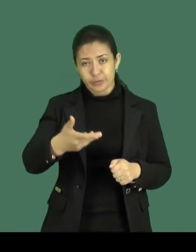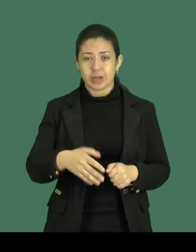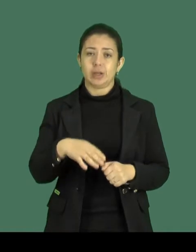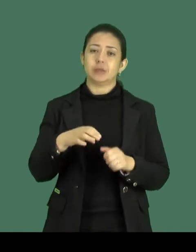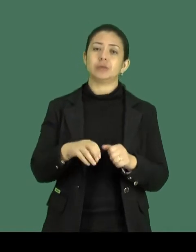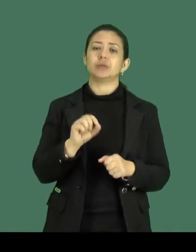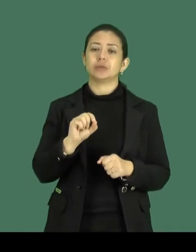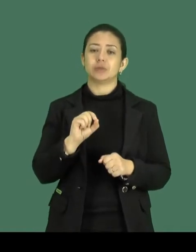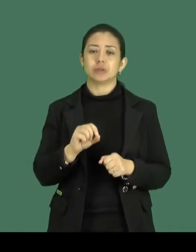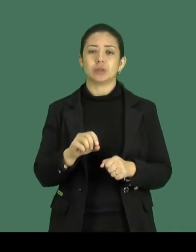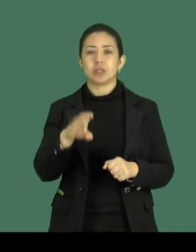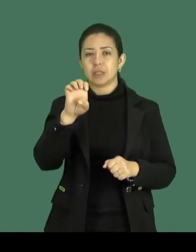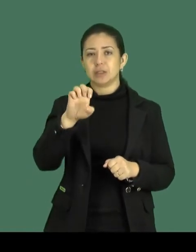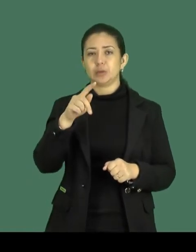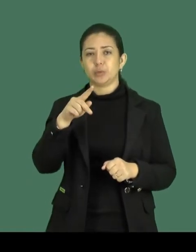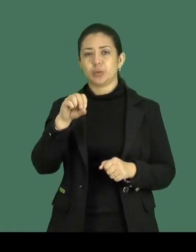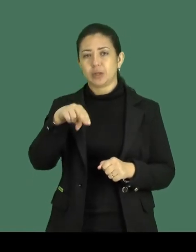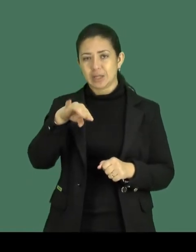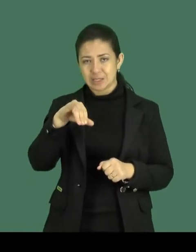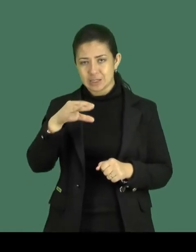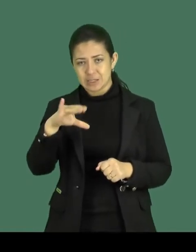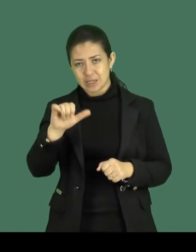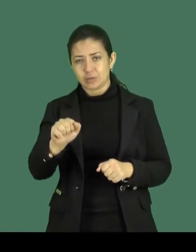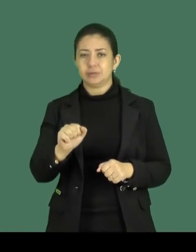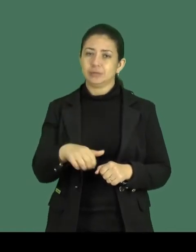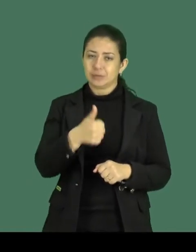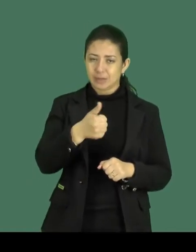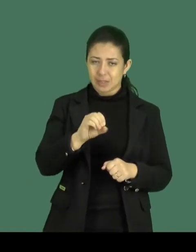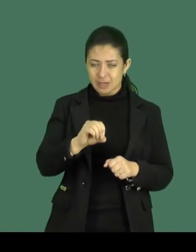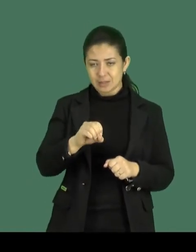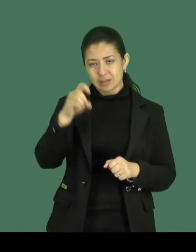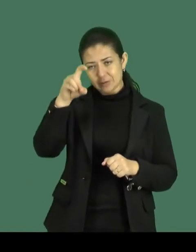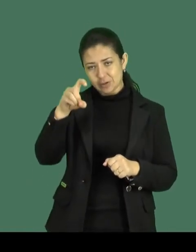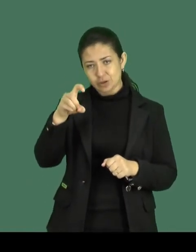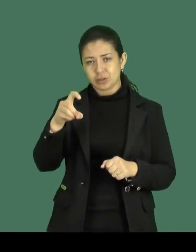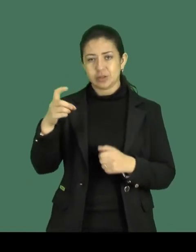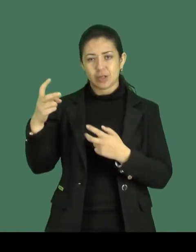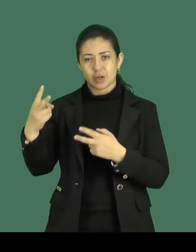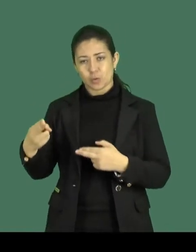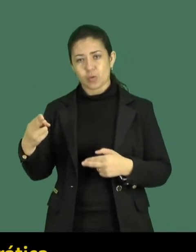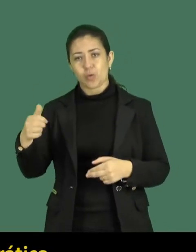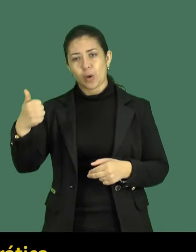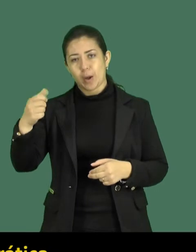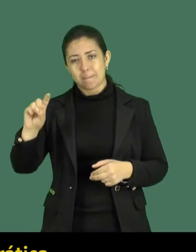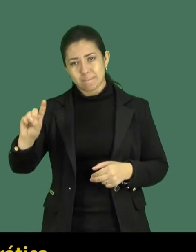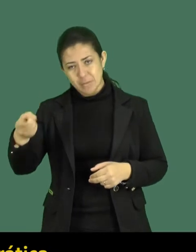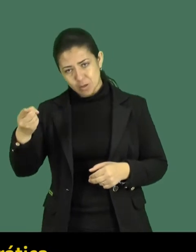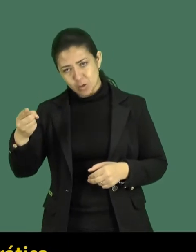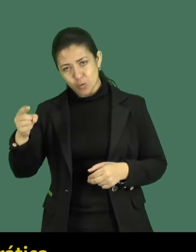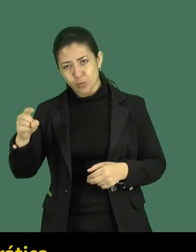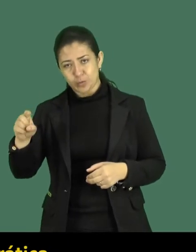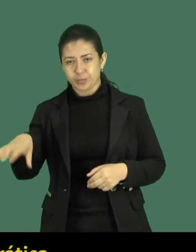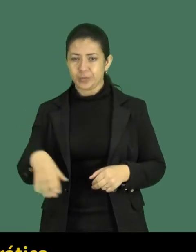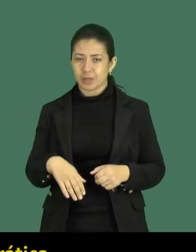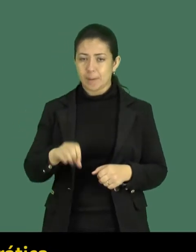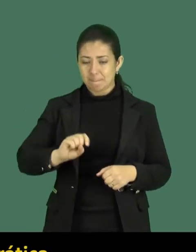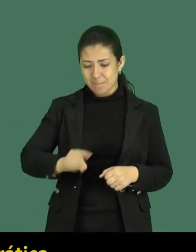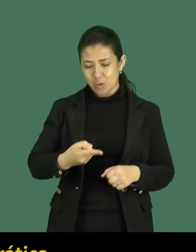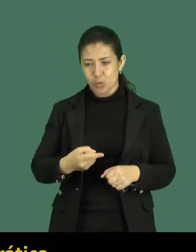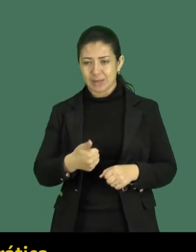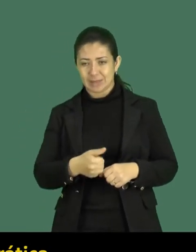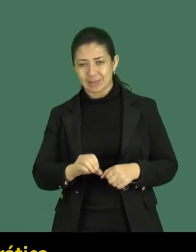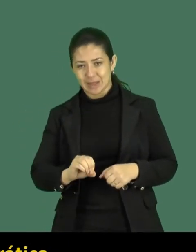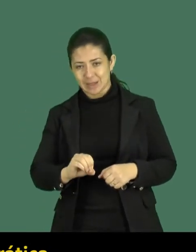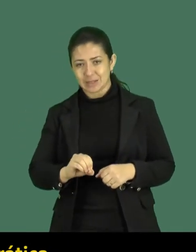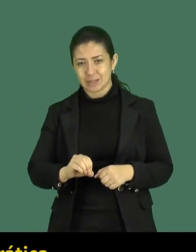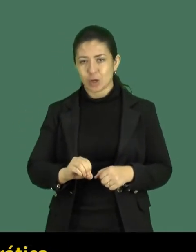por uma exponencial, através de uma exponencial. 10 elevado a x é igual a 1000. 1000 é 10 ao cubo. Olha